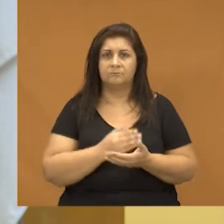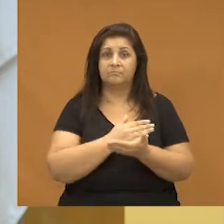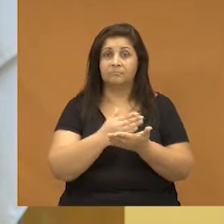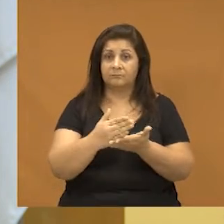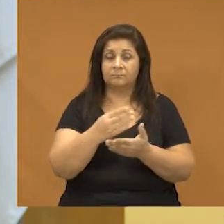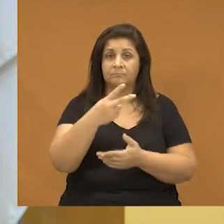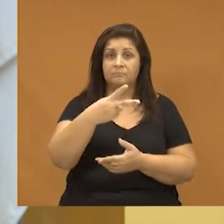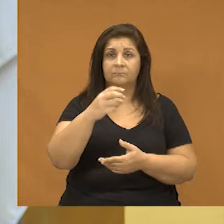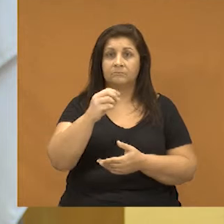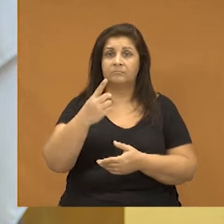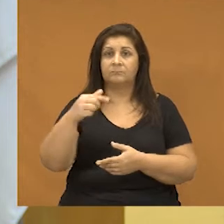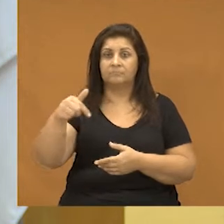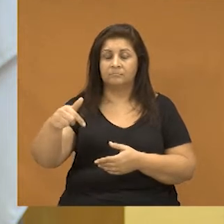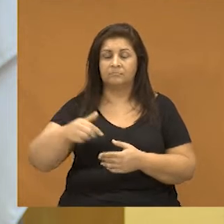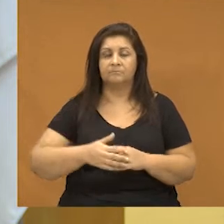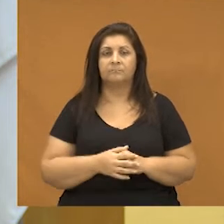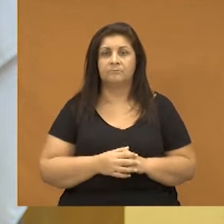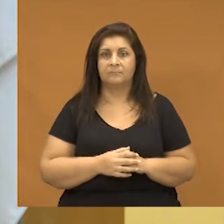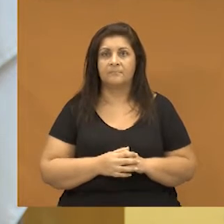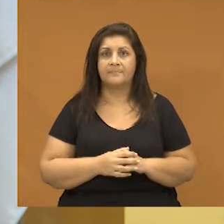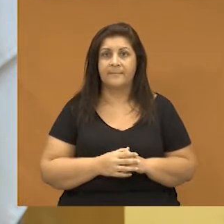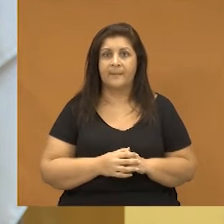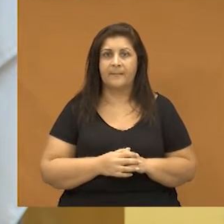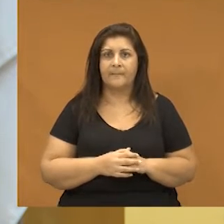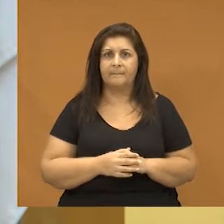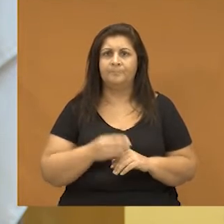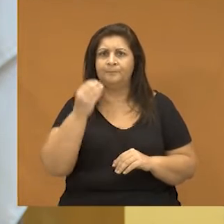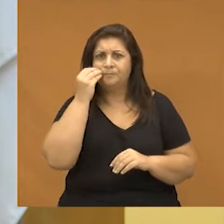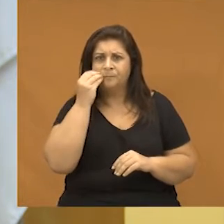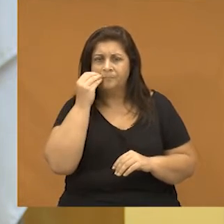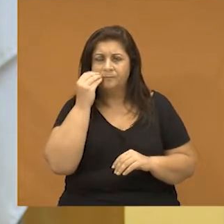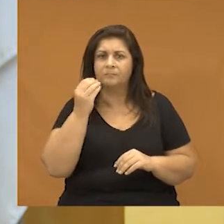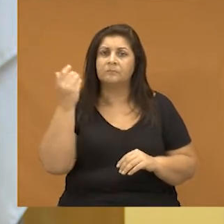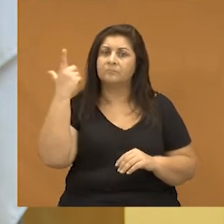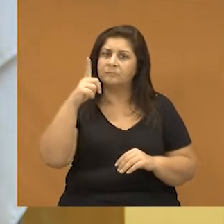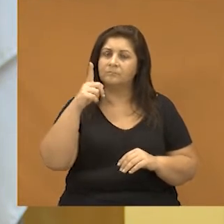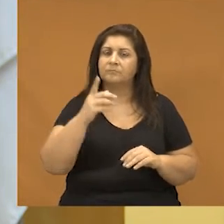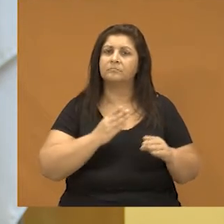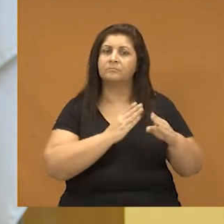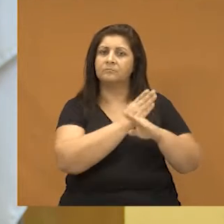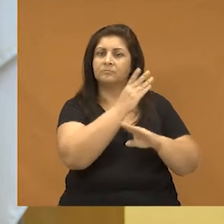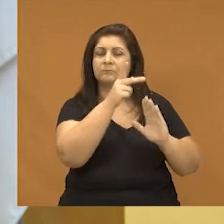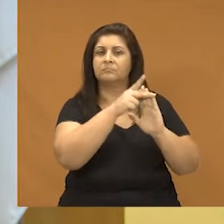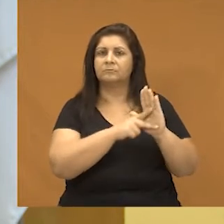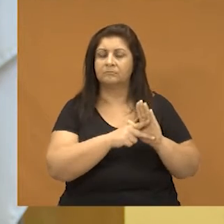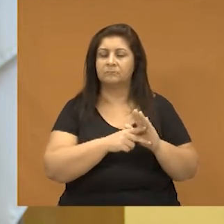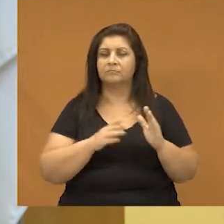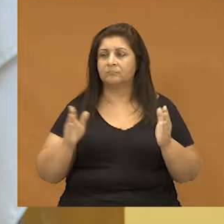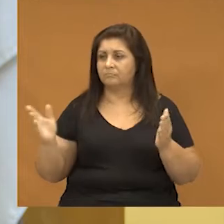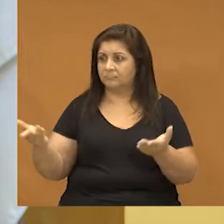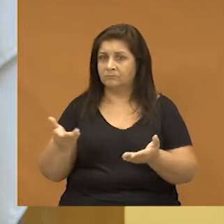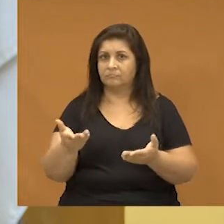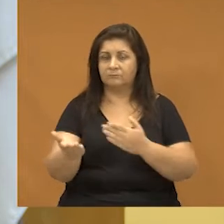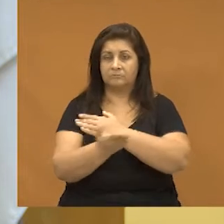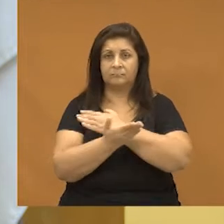2017, nós estamos aí para colocar esse projeto e hoje, graças aos vereadores, colocamos esse projeto hoje aqui.